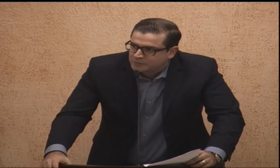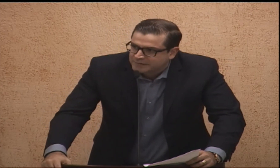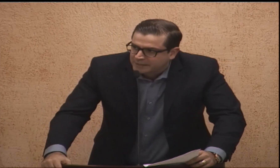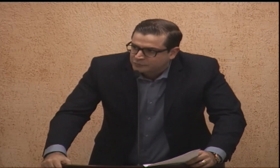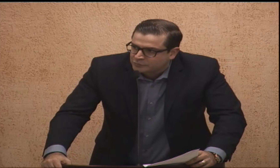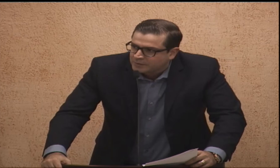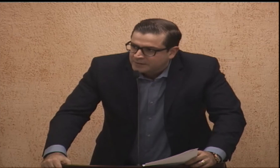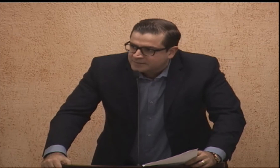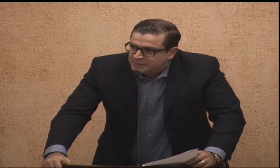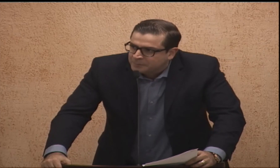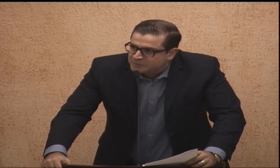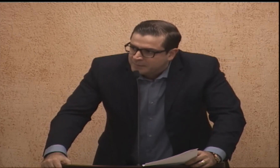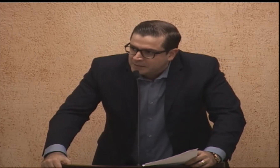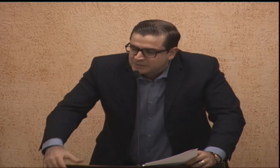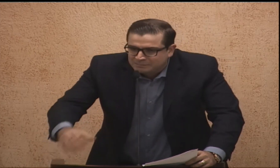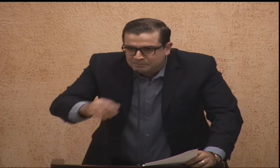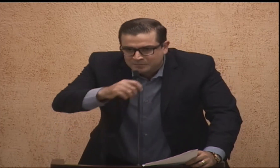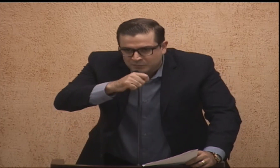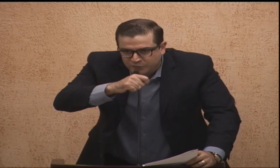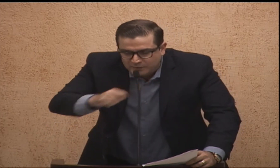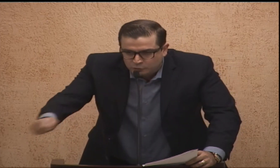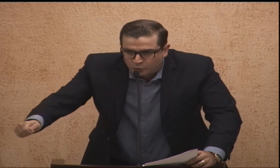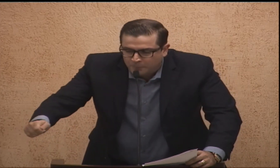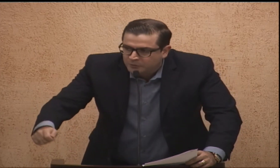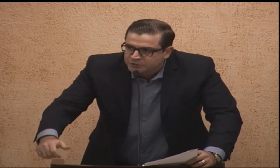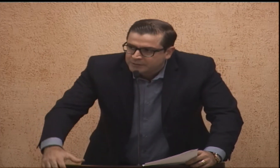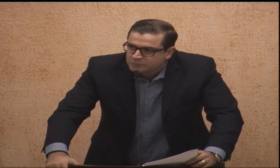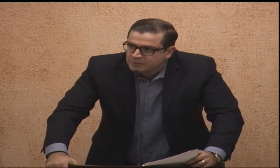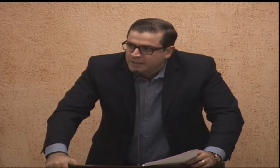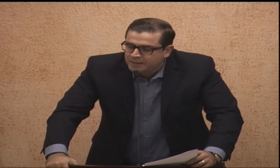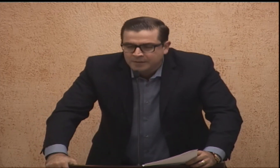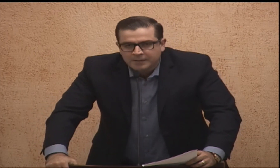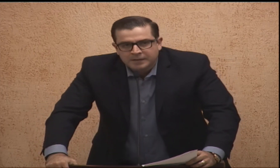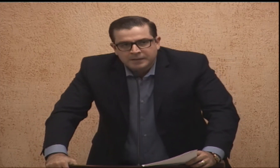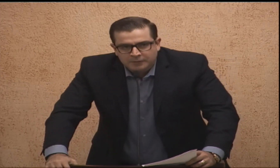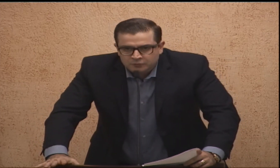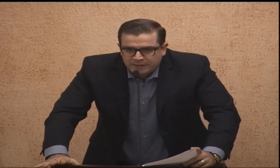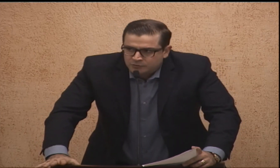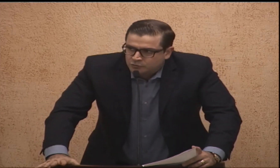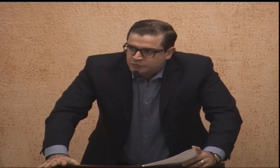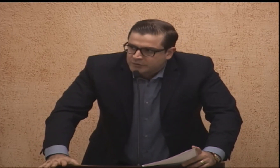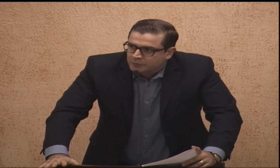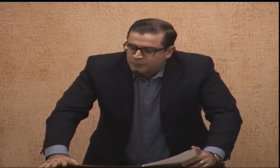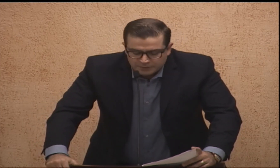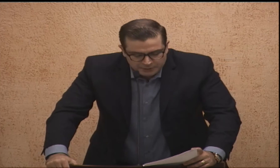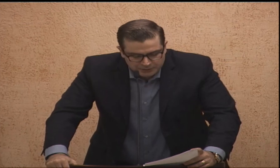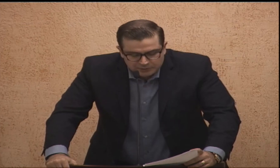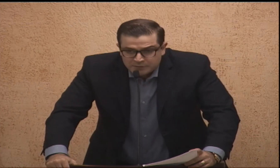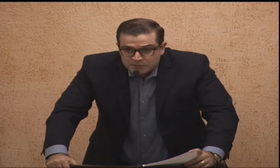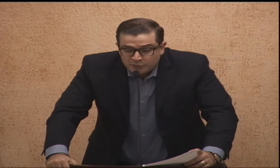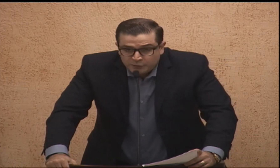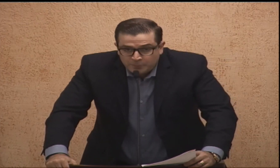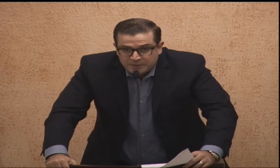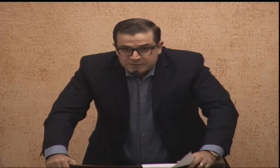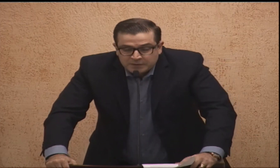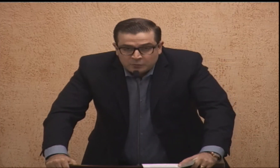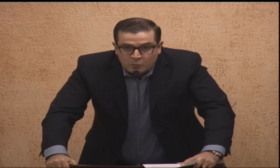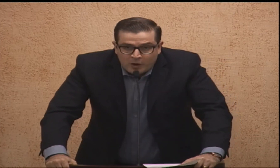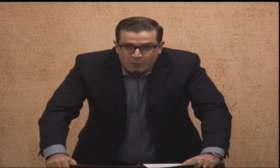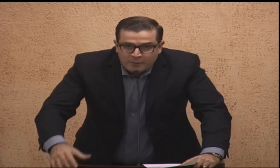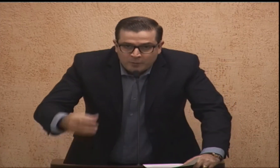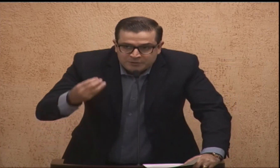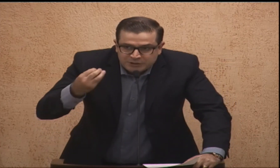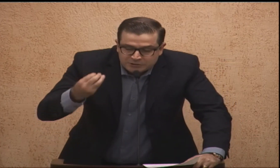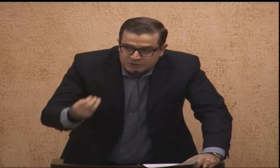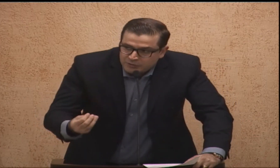no processo. Simplesmente vetou o projeto de lei e não tem discussão. Então, às vezes eu fico pensando,